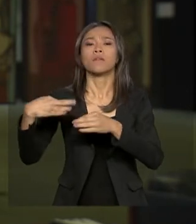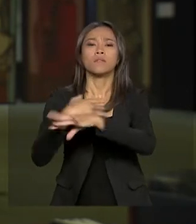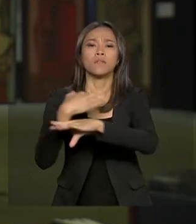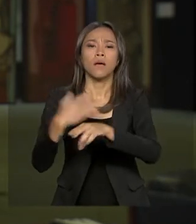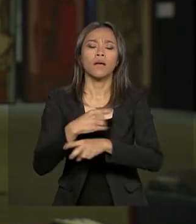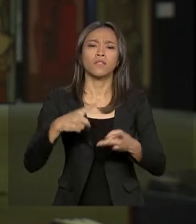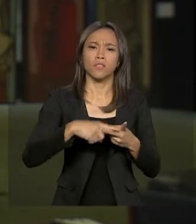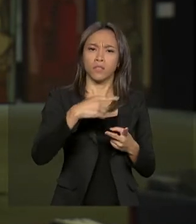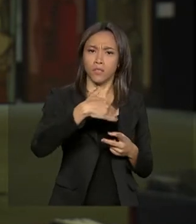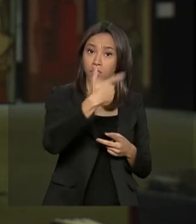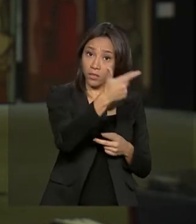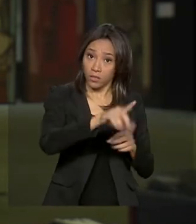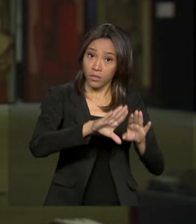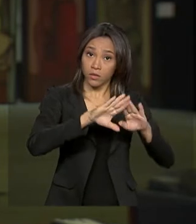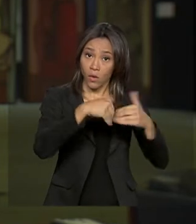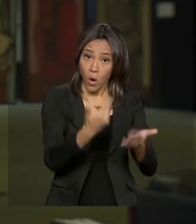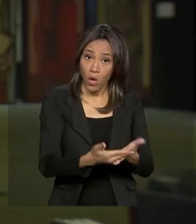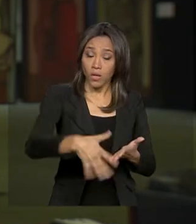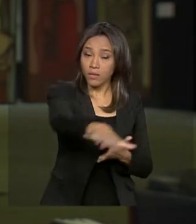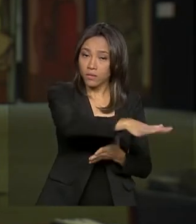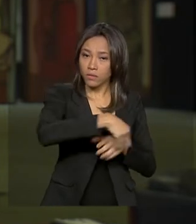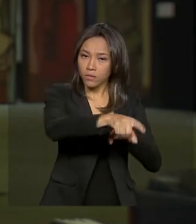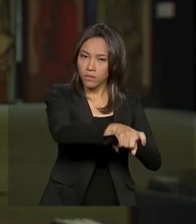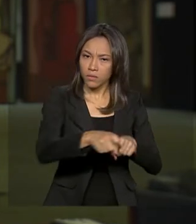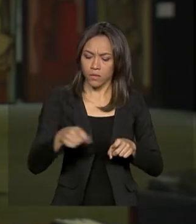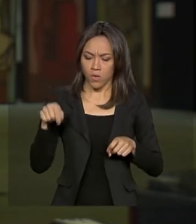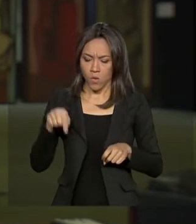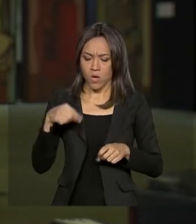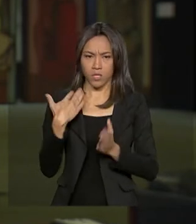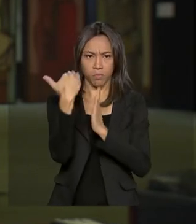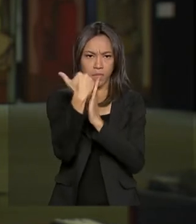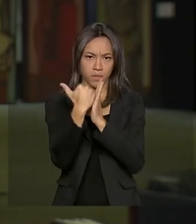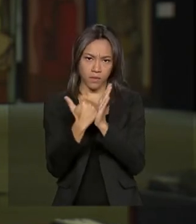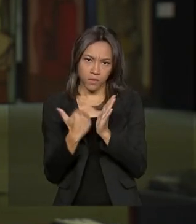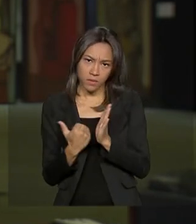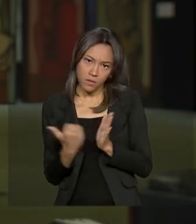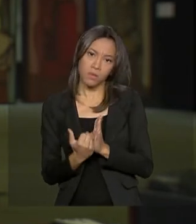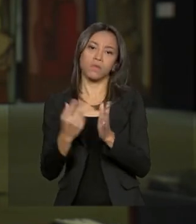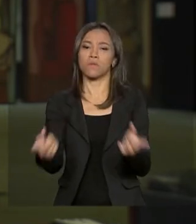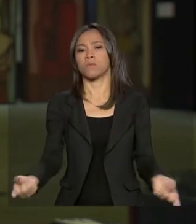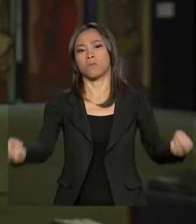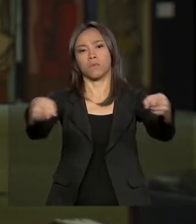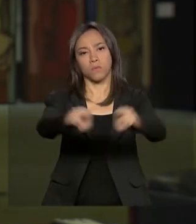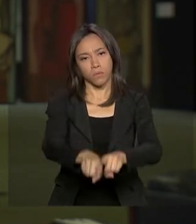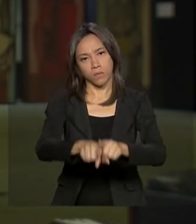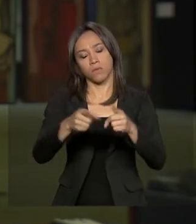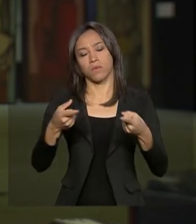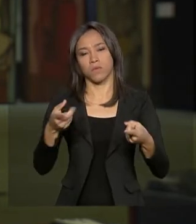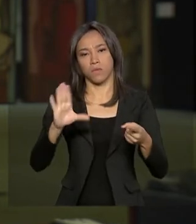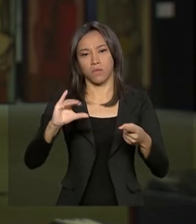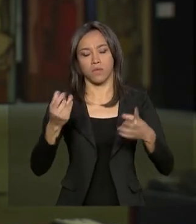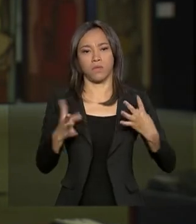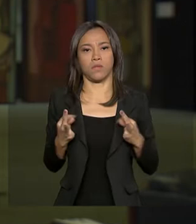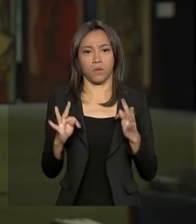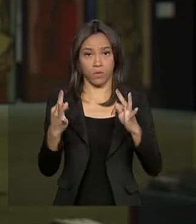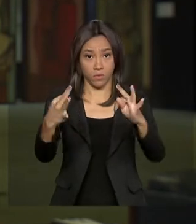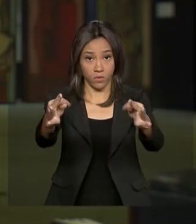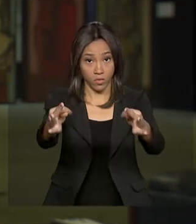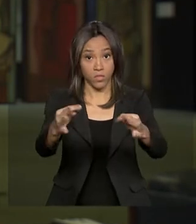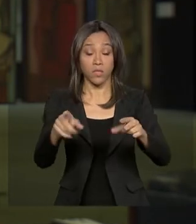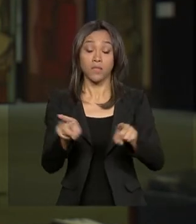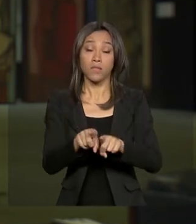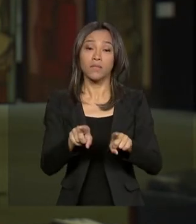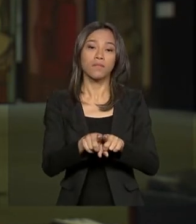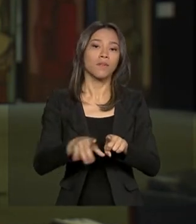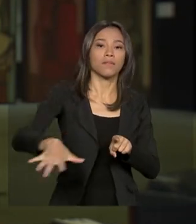à internet. O Programa Educação Conectada do MEC é uma parceria com o Ministério da Ciência, Tecnologia, Inovações e